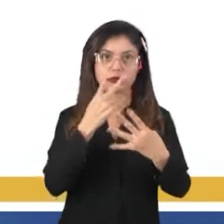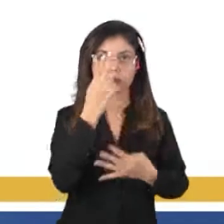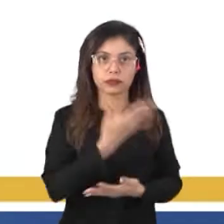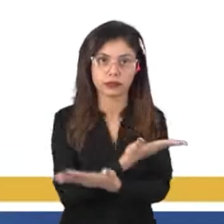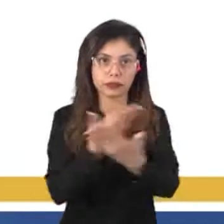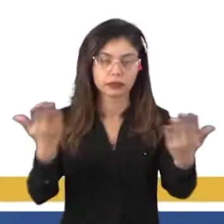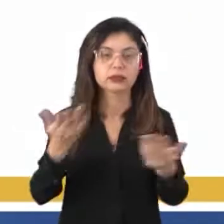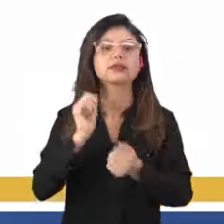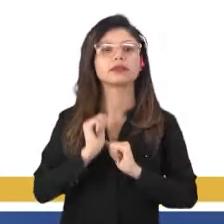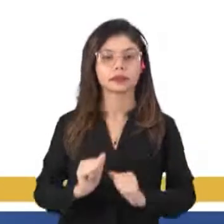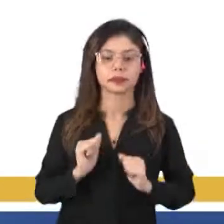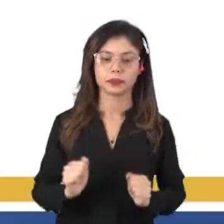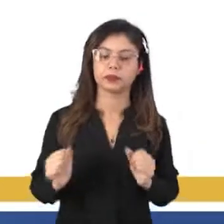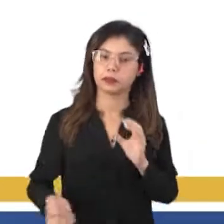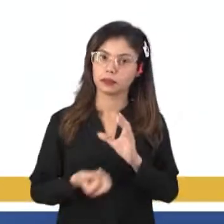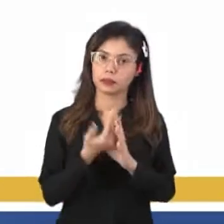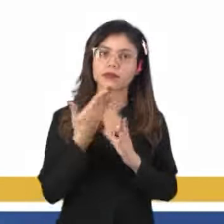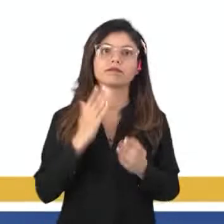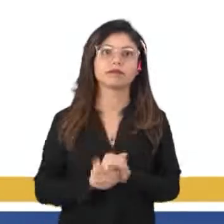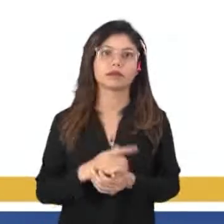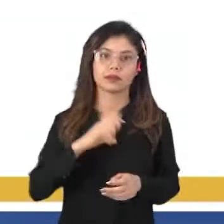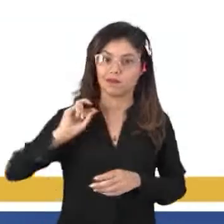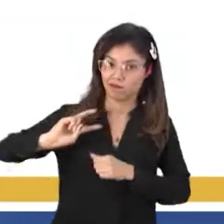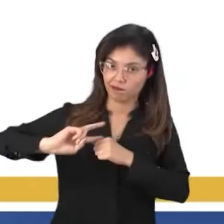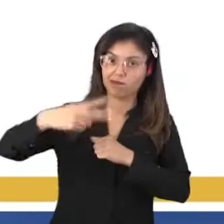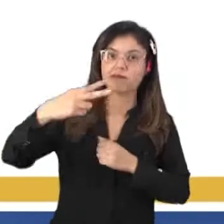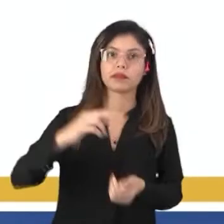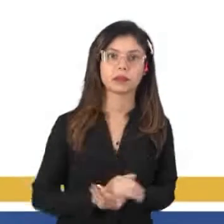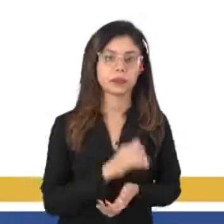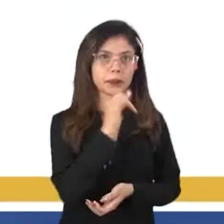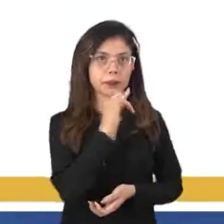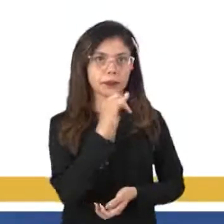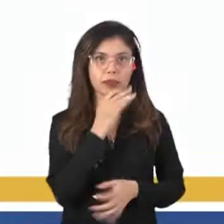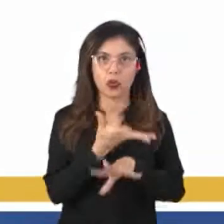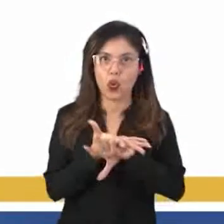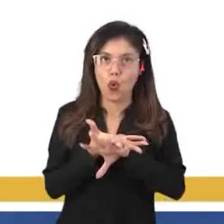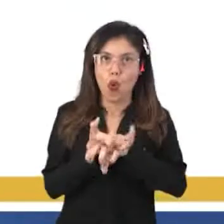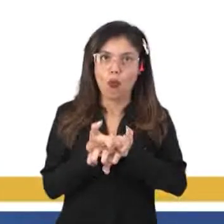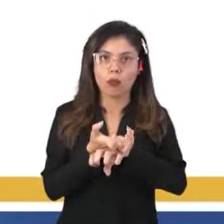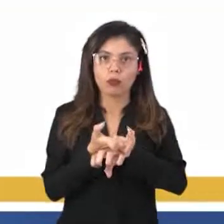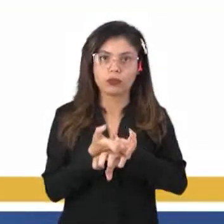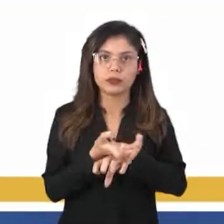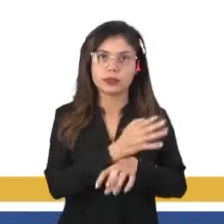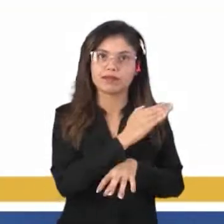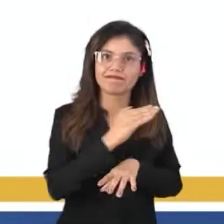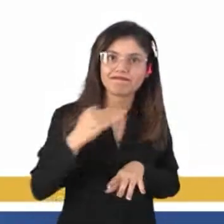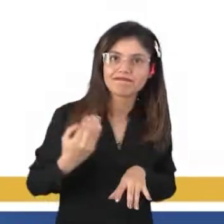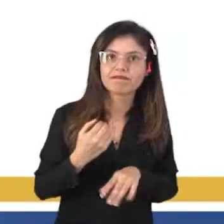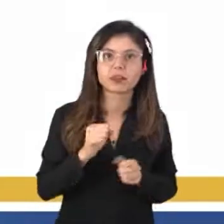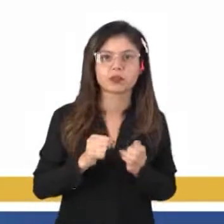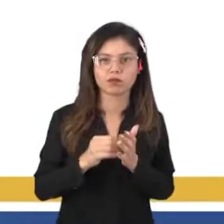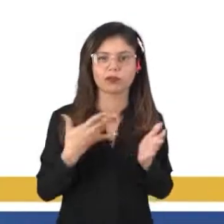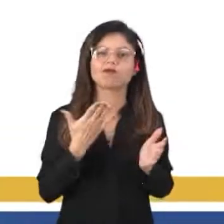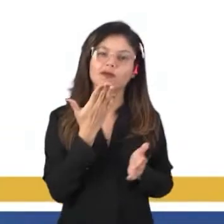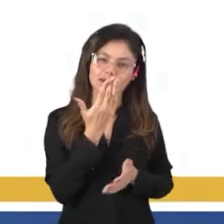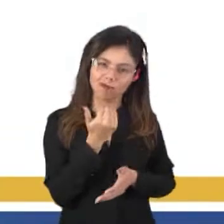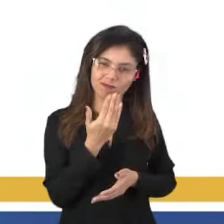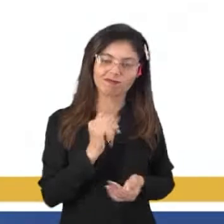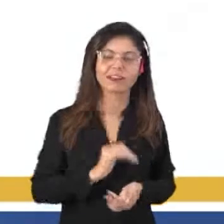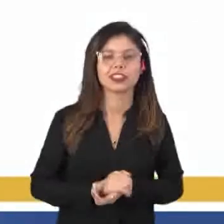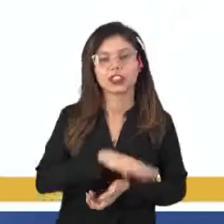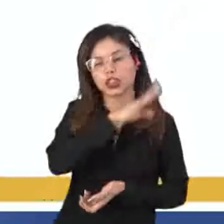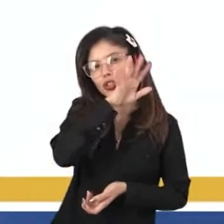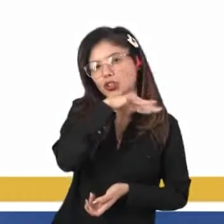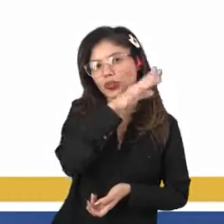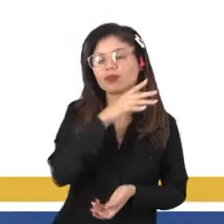aparecendo aí, eles podem gerar drásticas consequências. Por exemplo, aí na seca a gente vê a morte em massa de muitos animais, né?